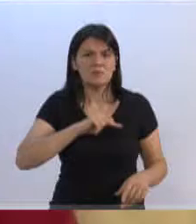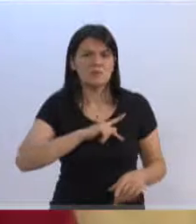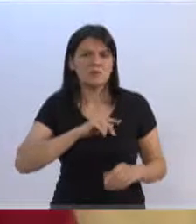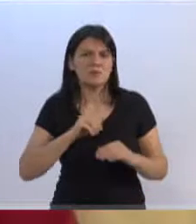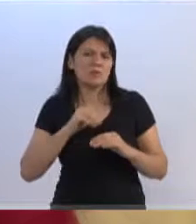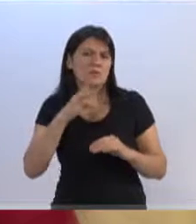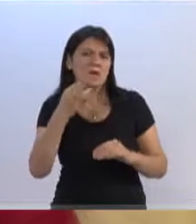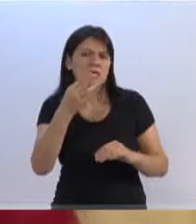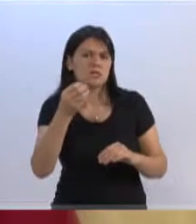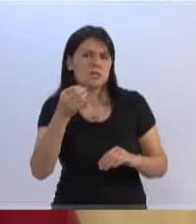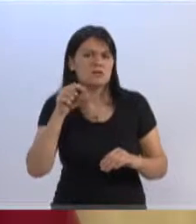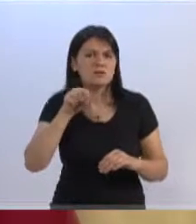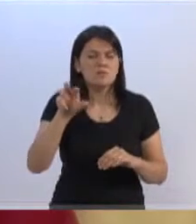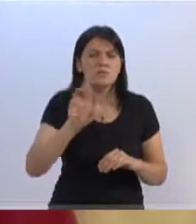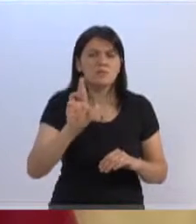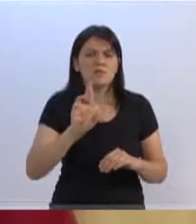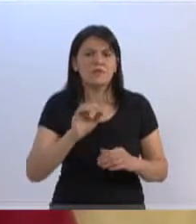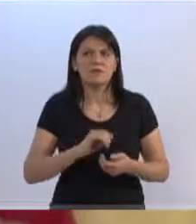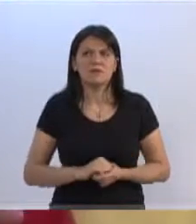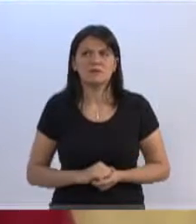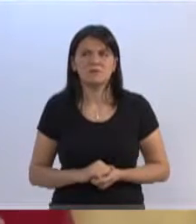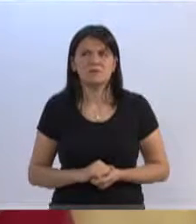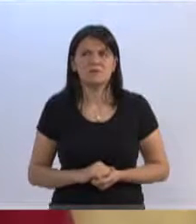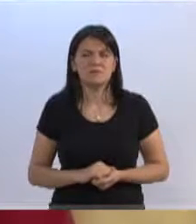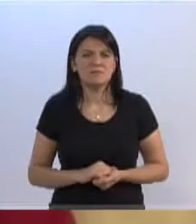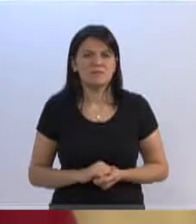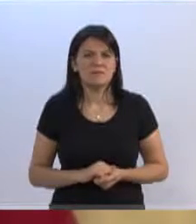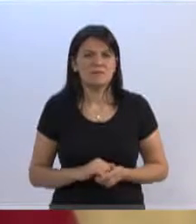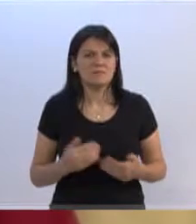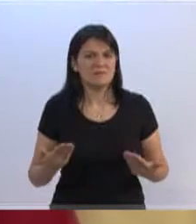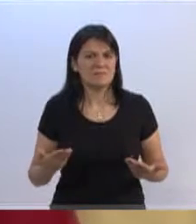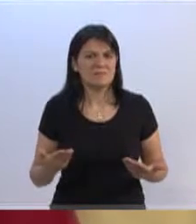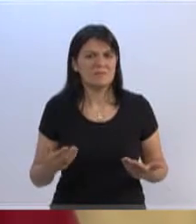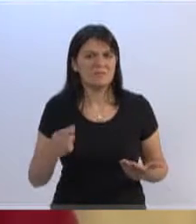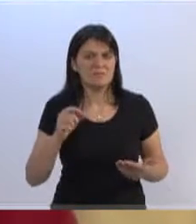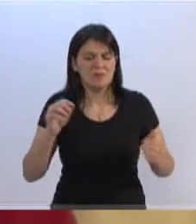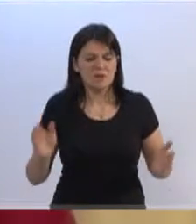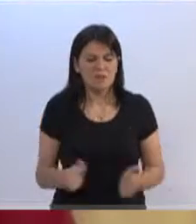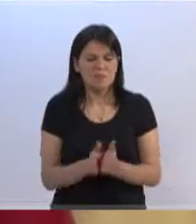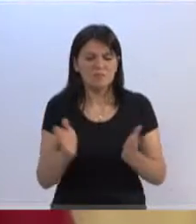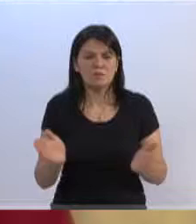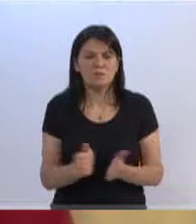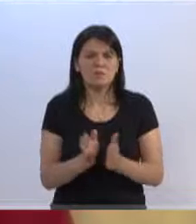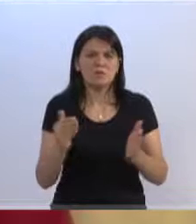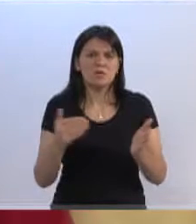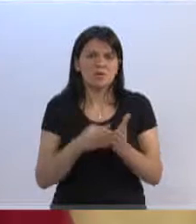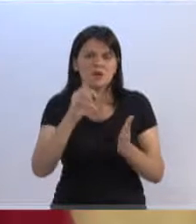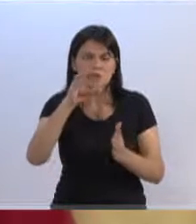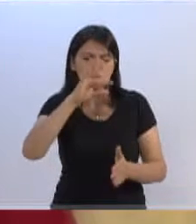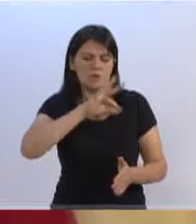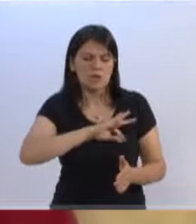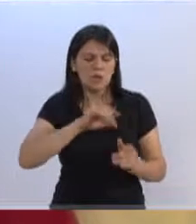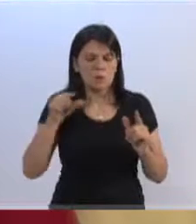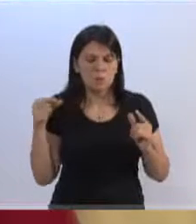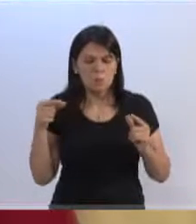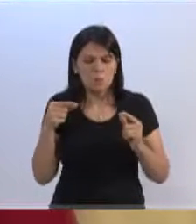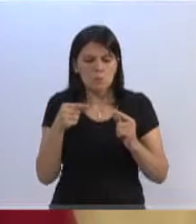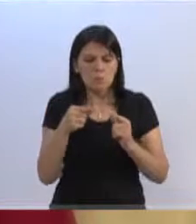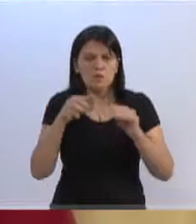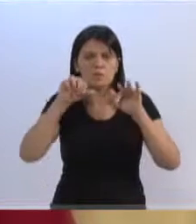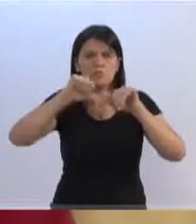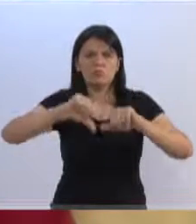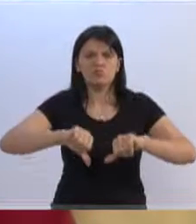mil reais. A alíquota que vai incidir sobre os pobres, aqueles que ganham até um salário mínimo, vai cair, na